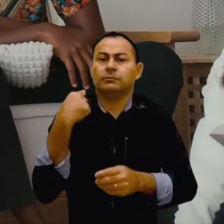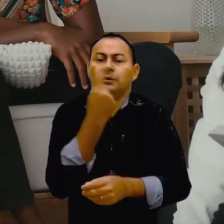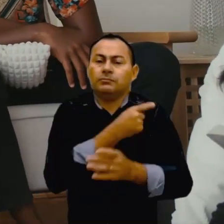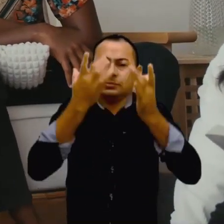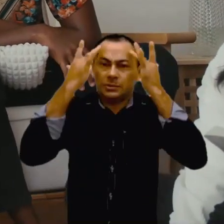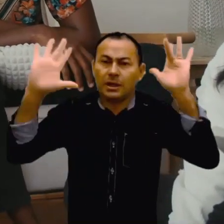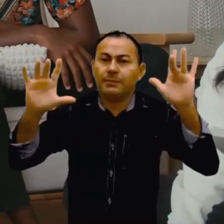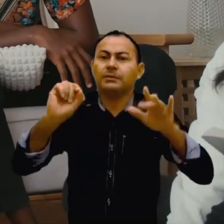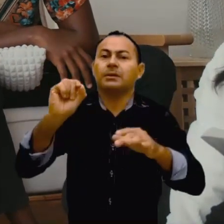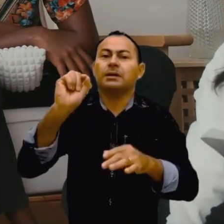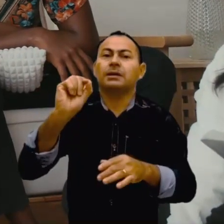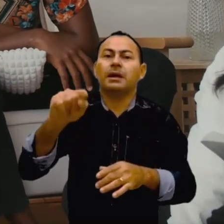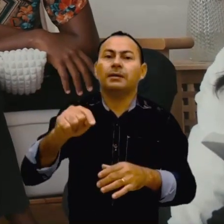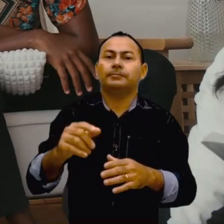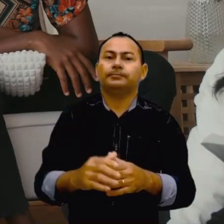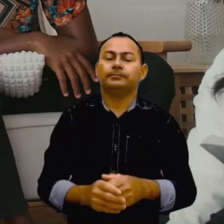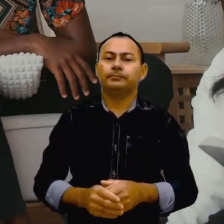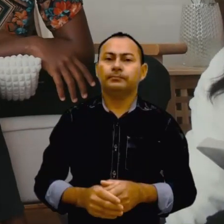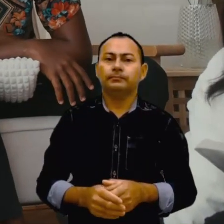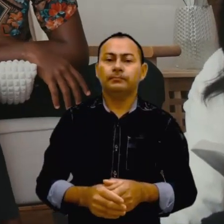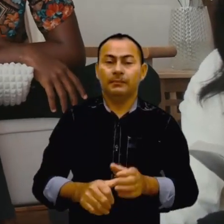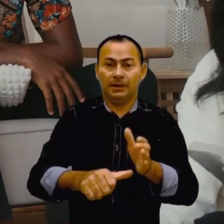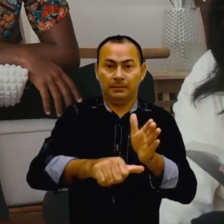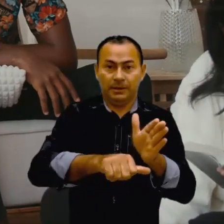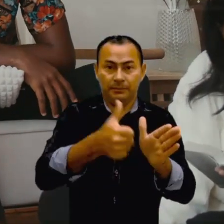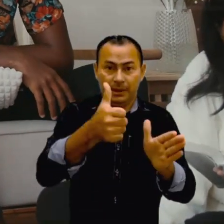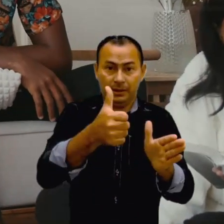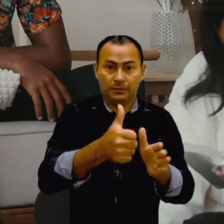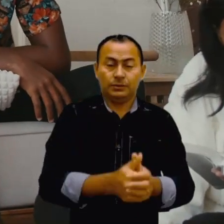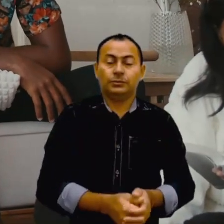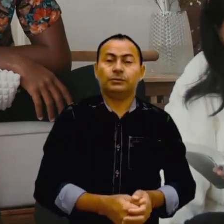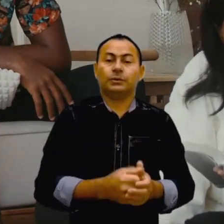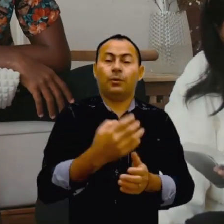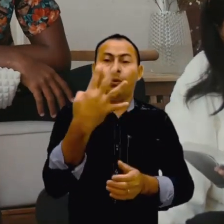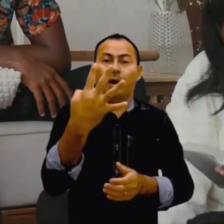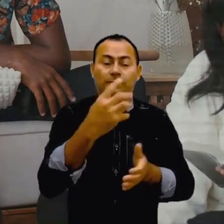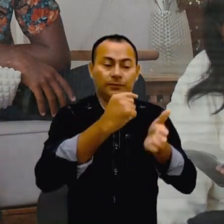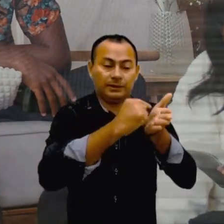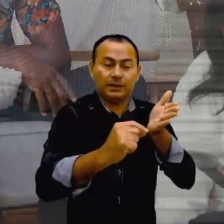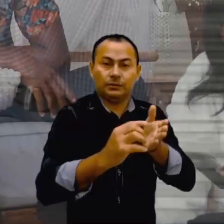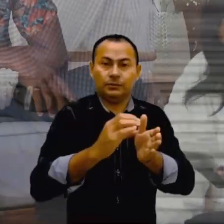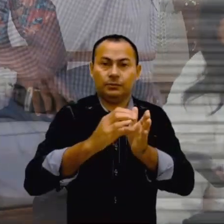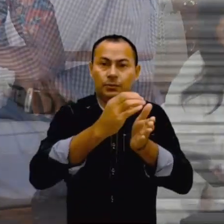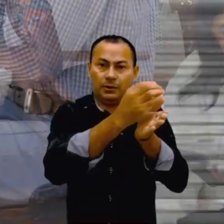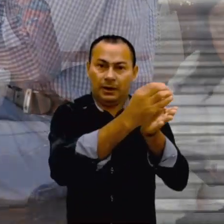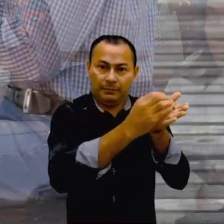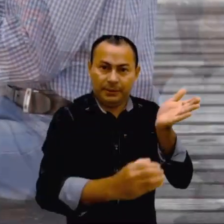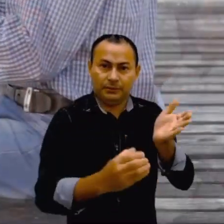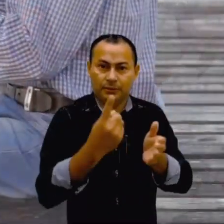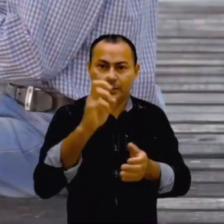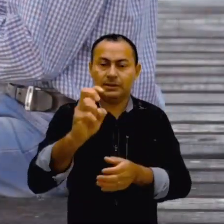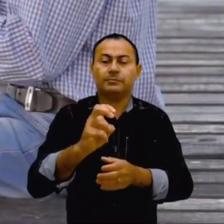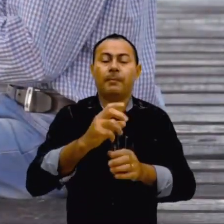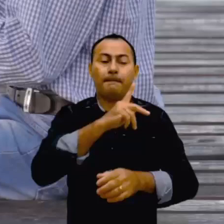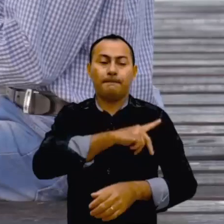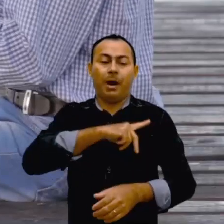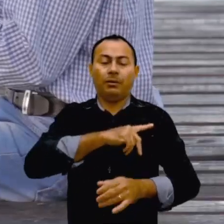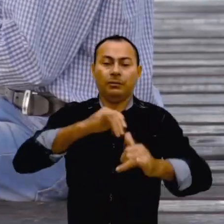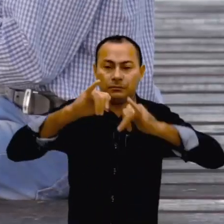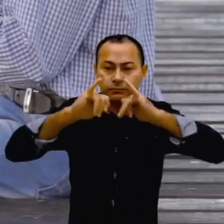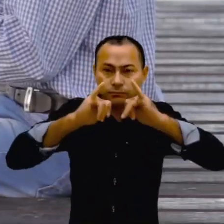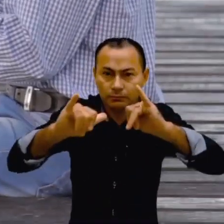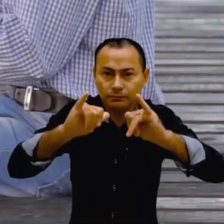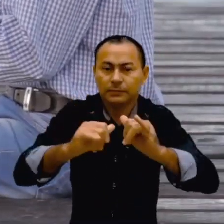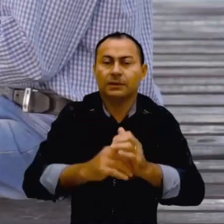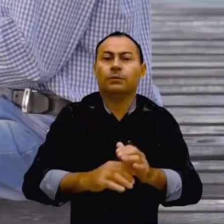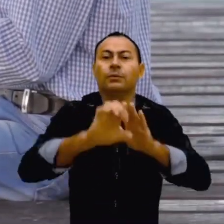não sabemos o que é? Nos primeiros 4 versículos do capítulo 15, Paulo anuncia o que é o Evangelho. O